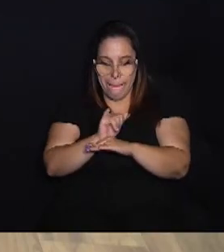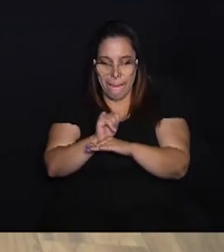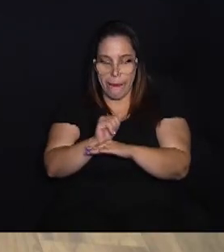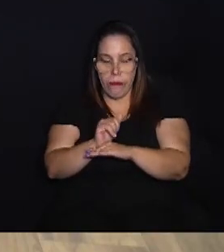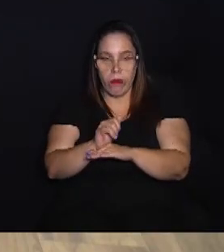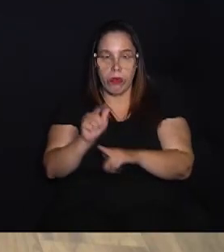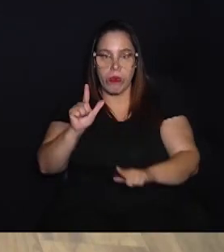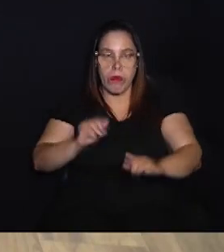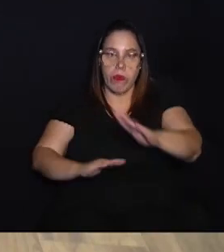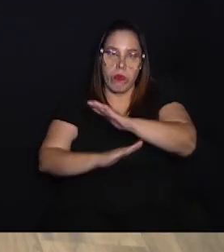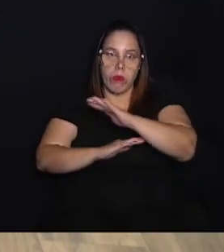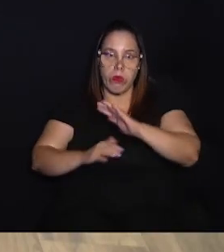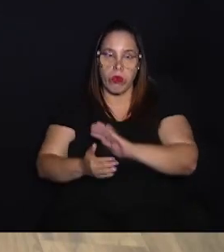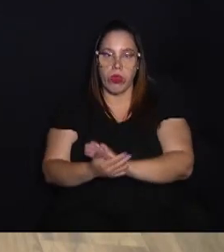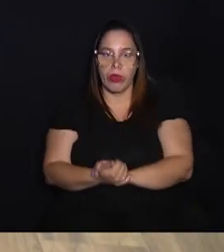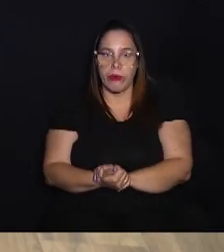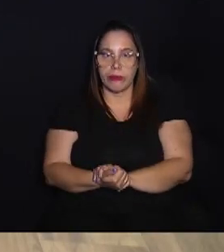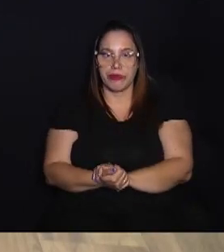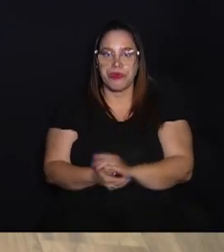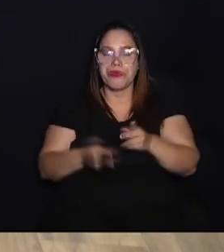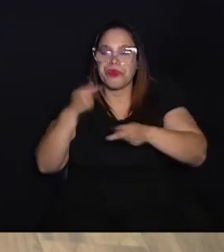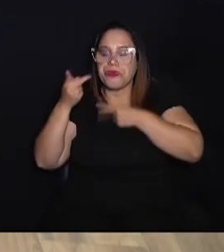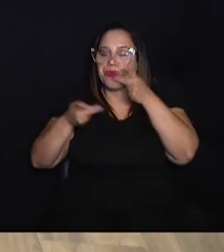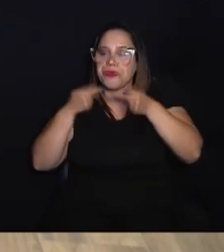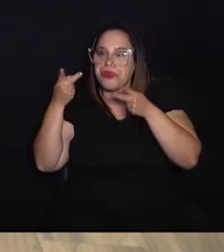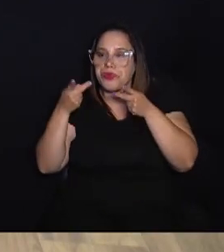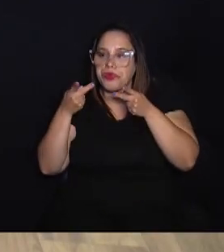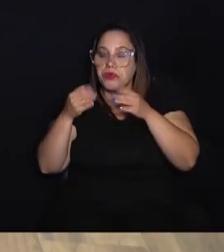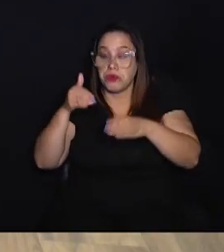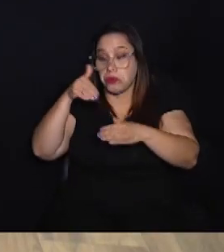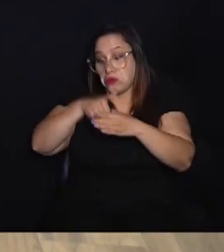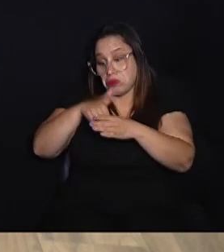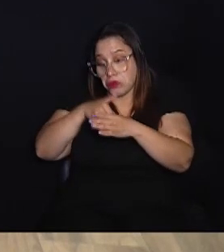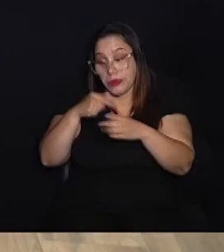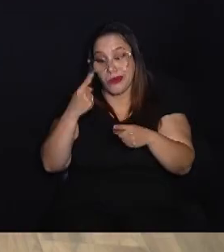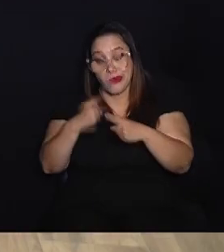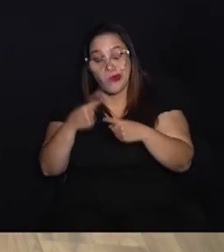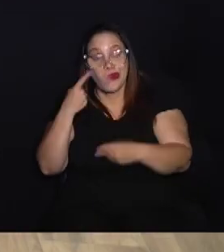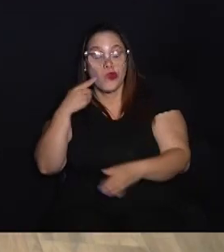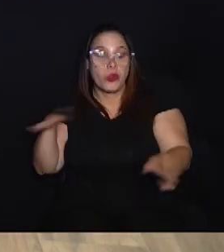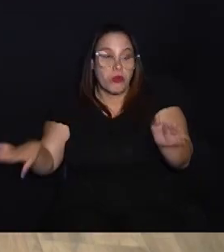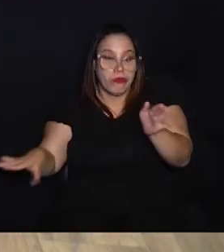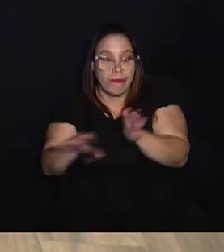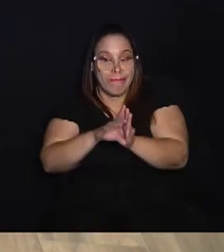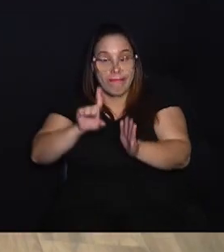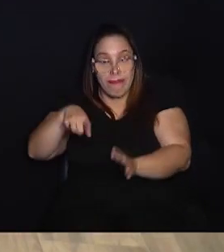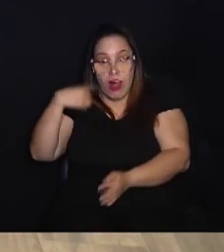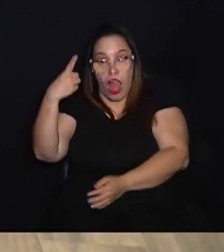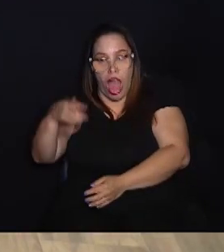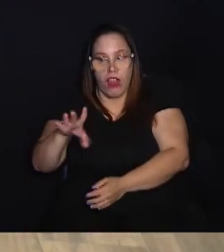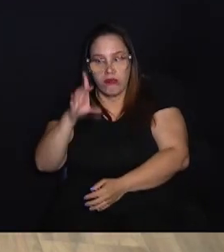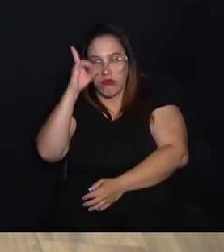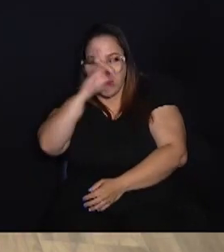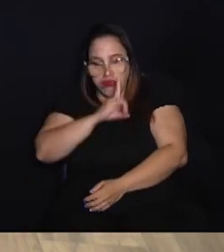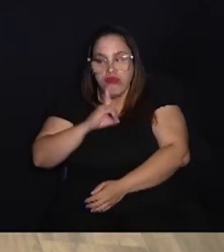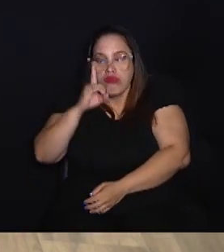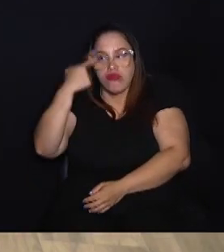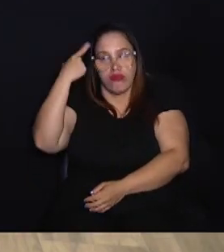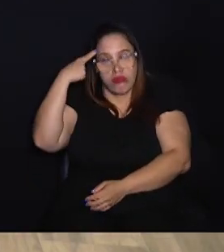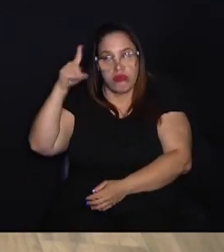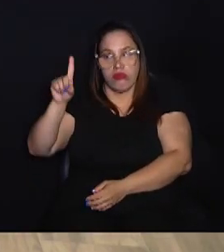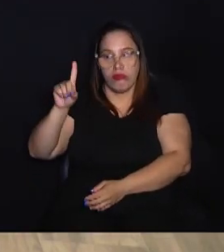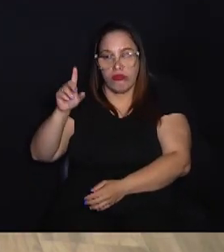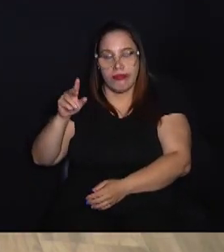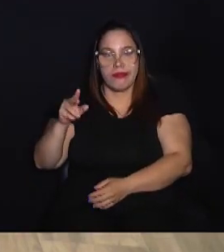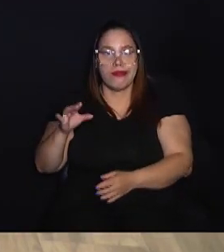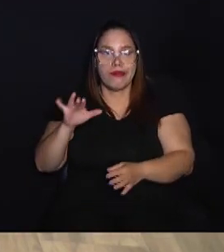youtube.com/TV Câmara Campinas. Vamos falar agora sobre eleições, porque olha, tá chegando, próximo domingo é dia dos